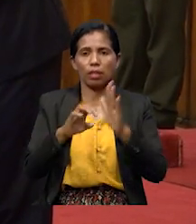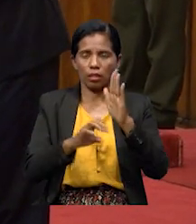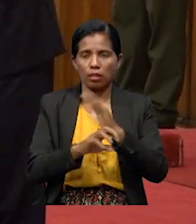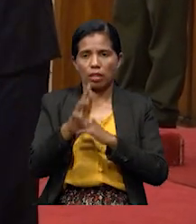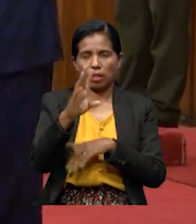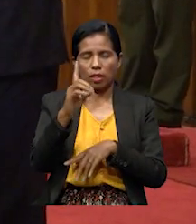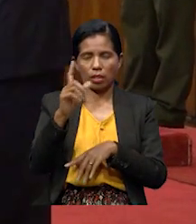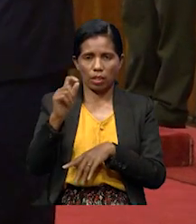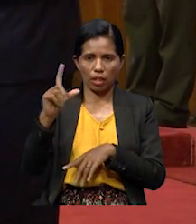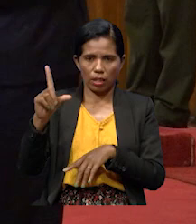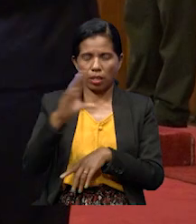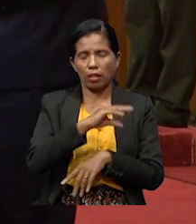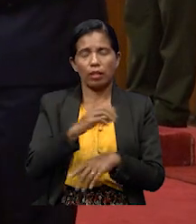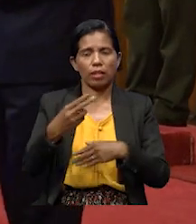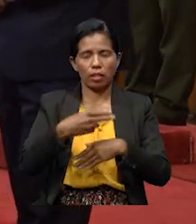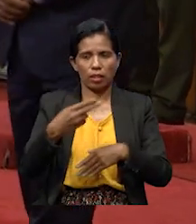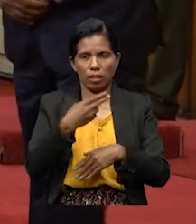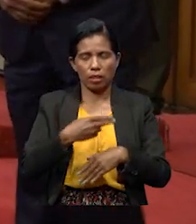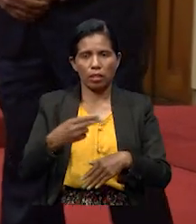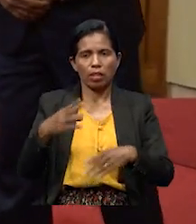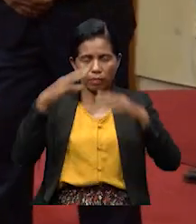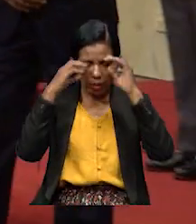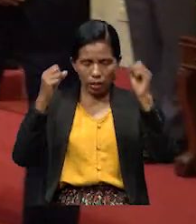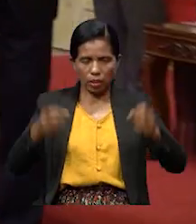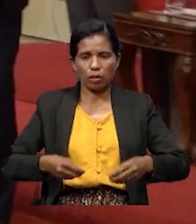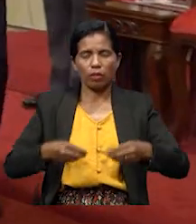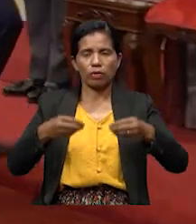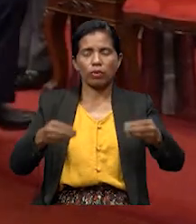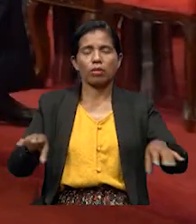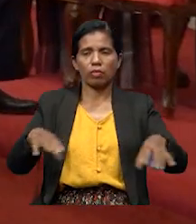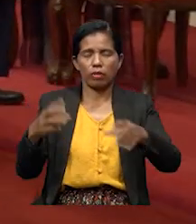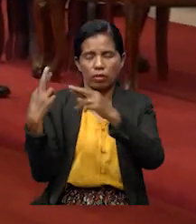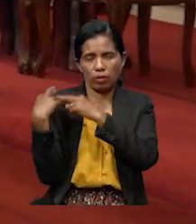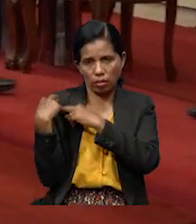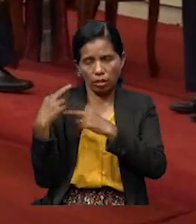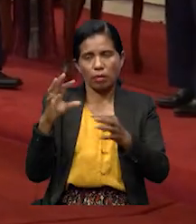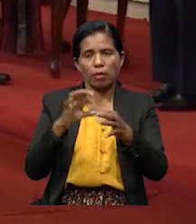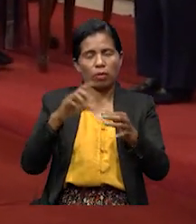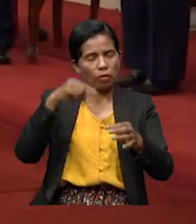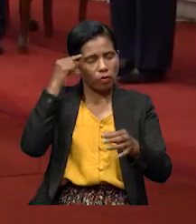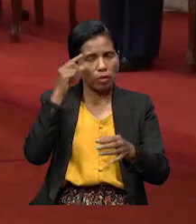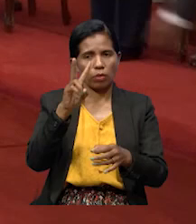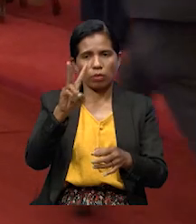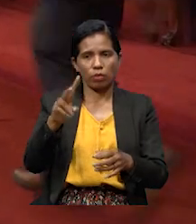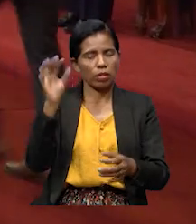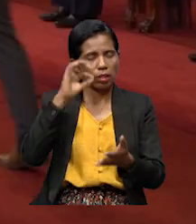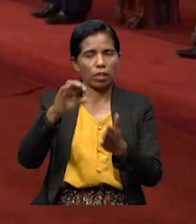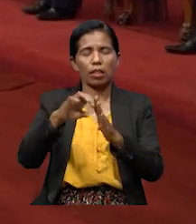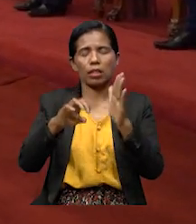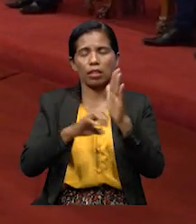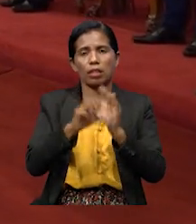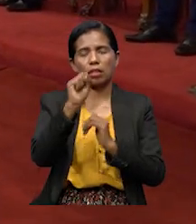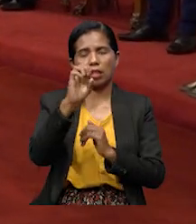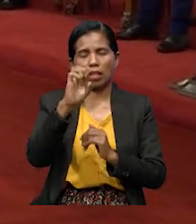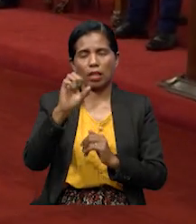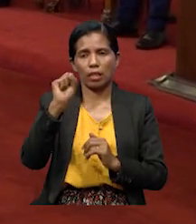né, presidente da República foi posse para membro do governo Fon Rua, composto secretário de Estado de Igualdade e Inclusão, Maria do Rosário